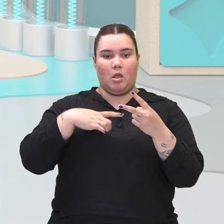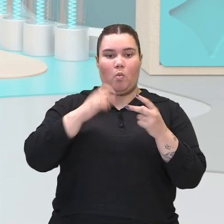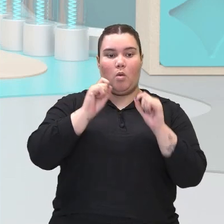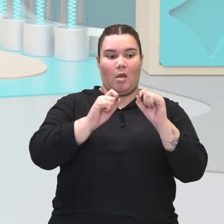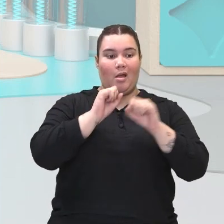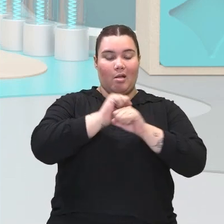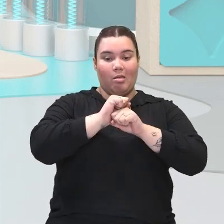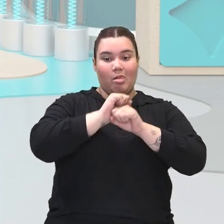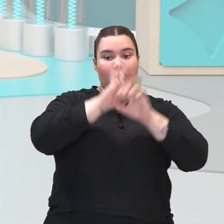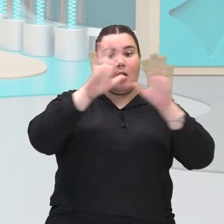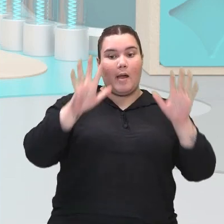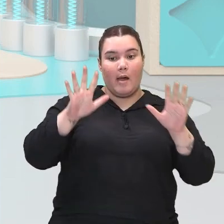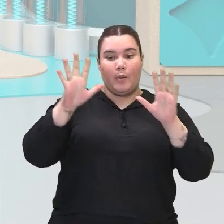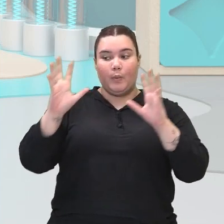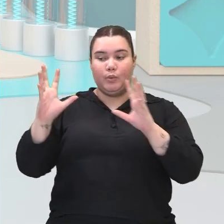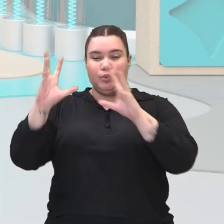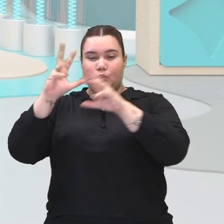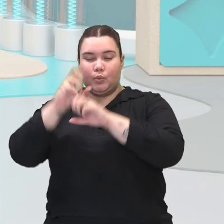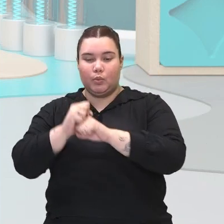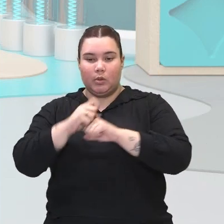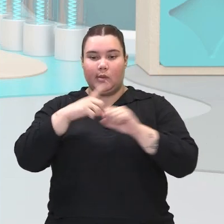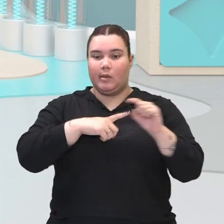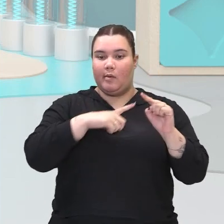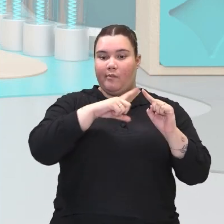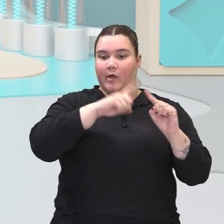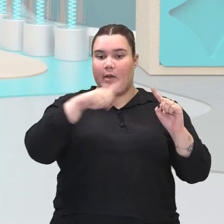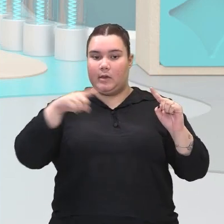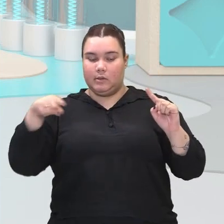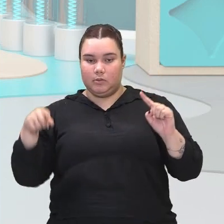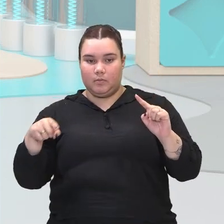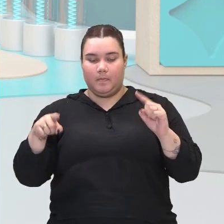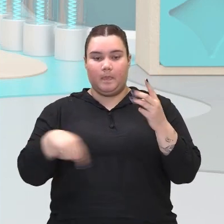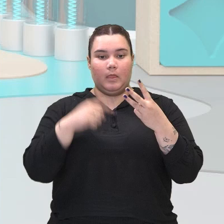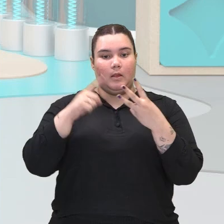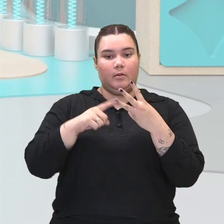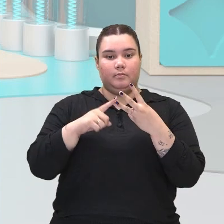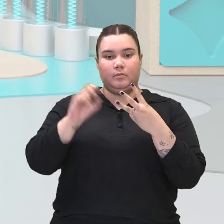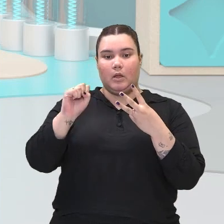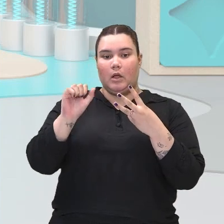escuro. E a saturação, a intensidade, é a pureza da